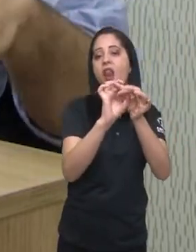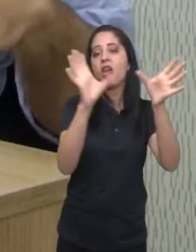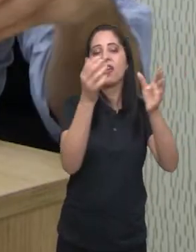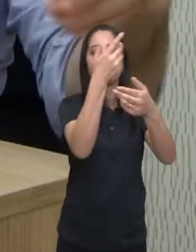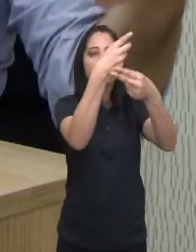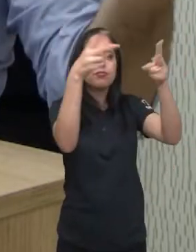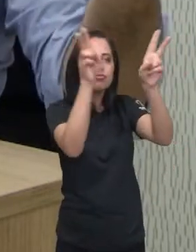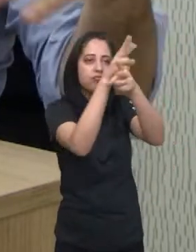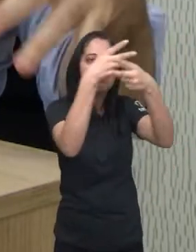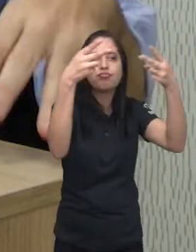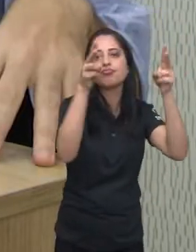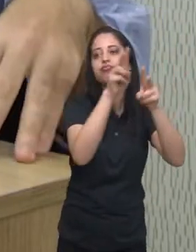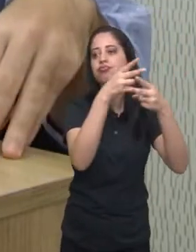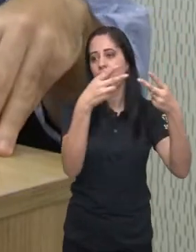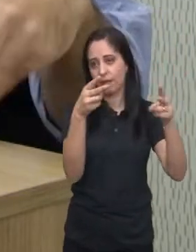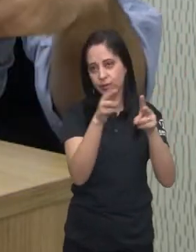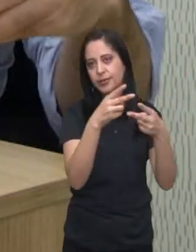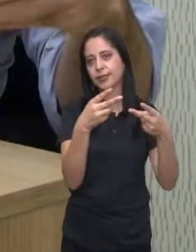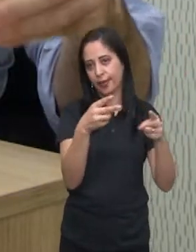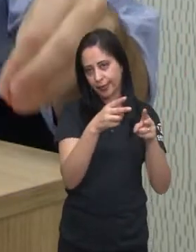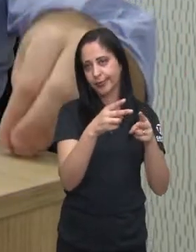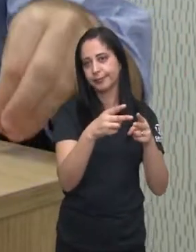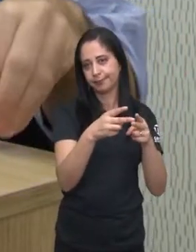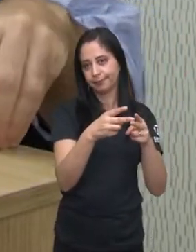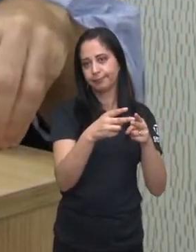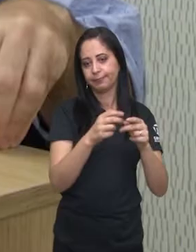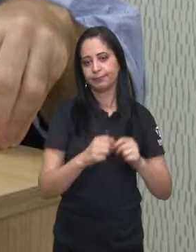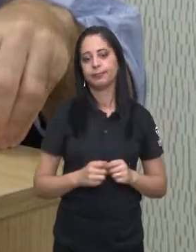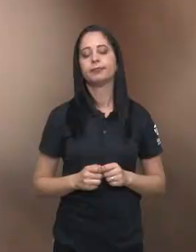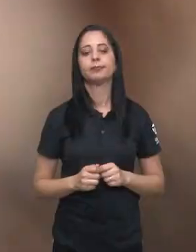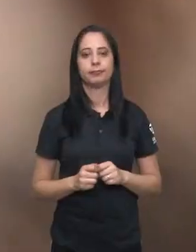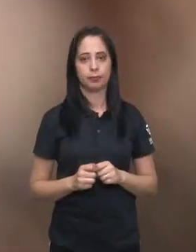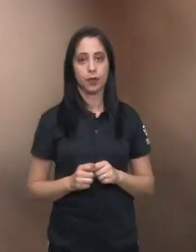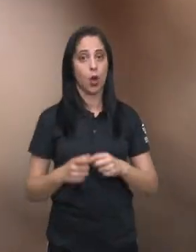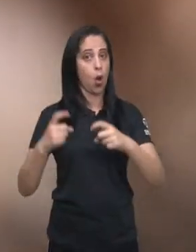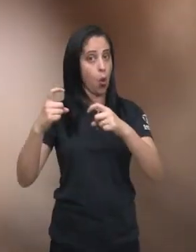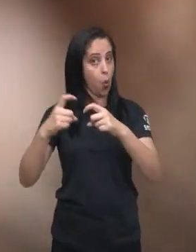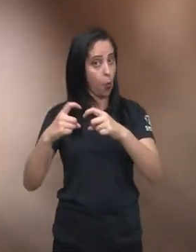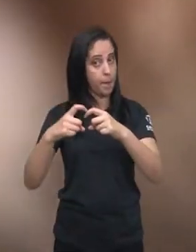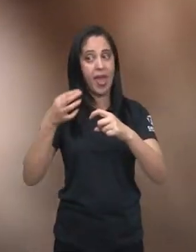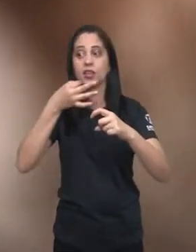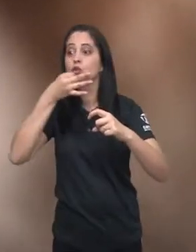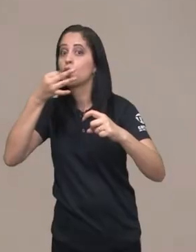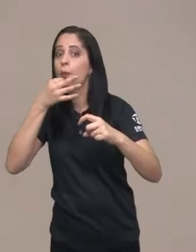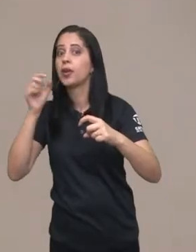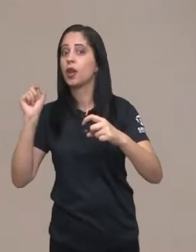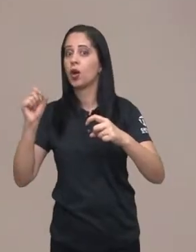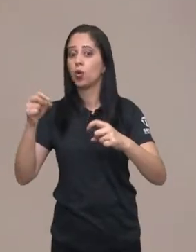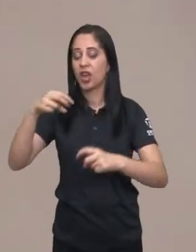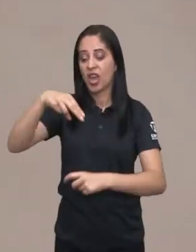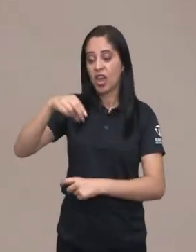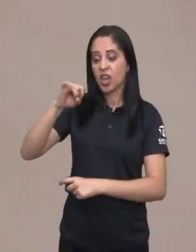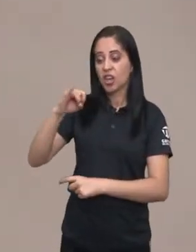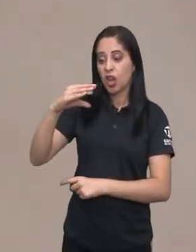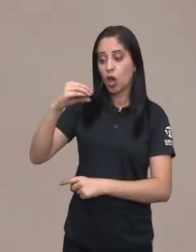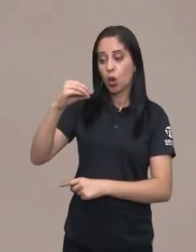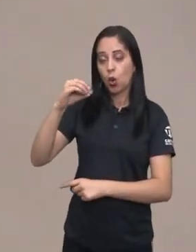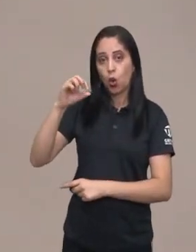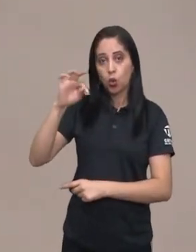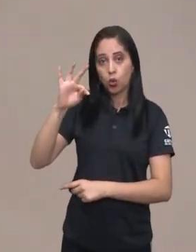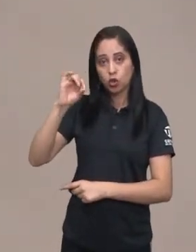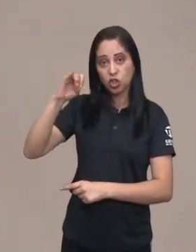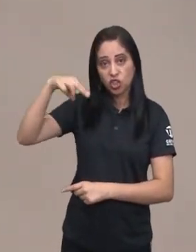evitar o risco de disseminação desses produtos potencialmente tóxico nessas pessoas e segundo os médicos a nicotina o